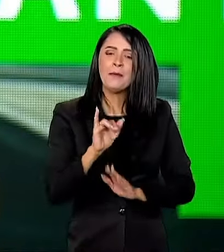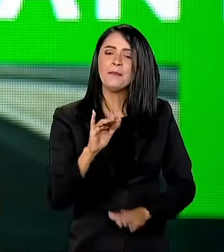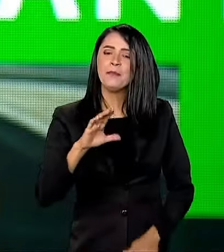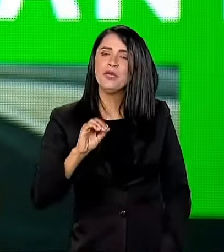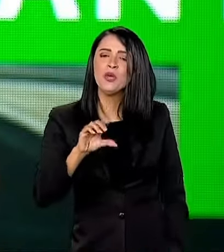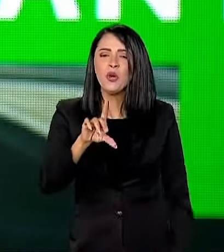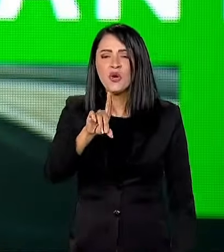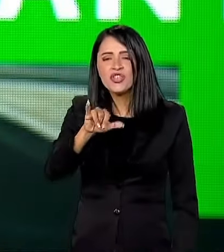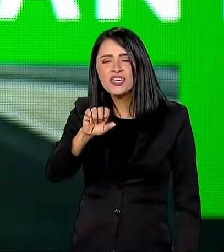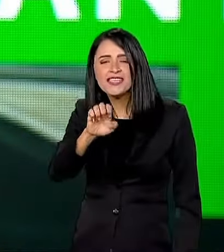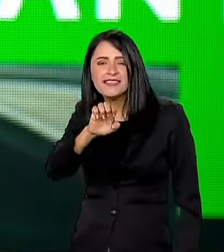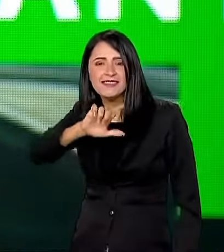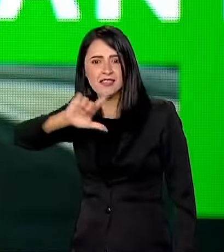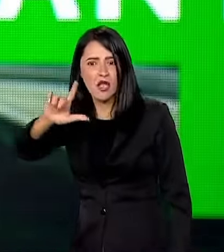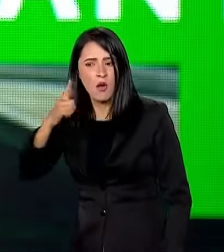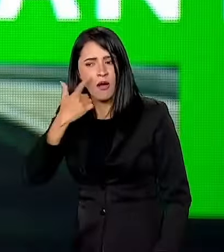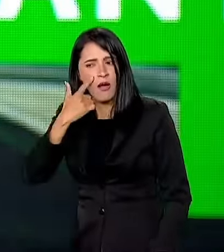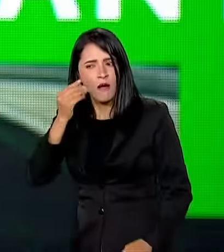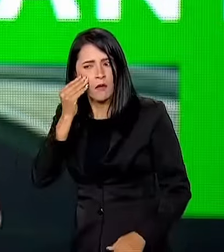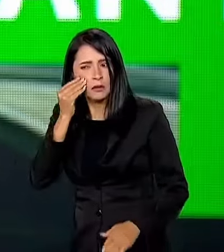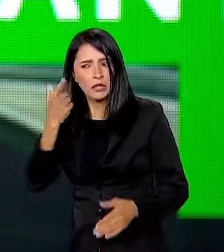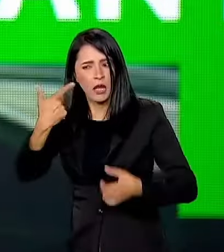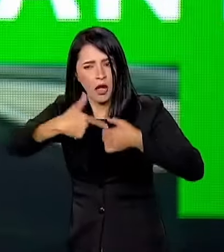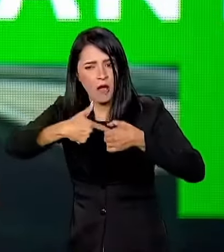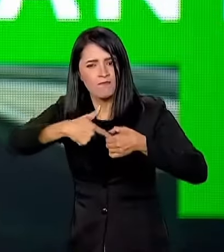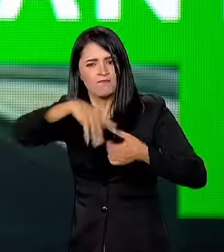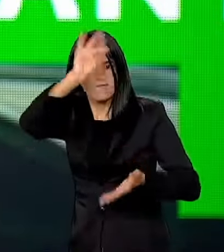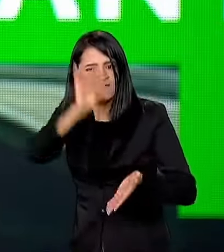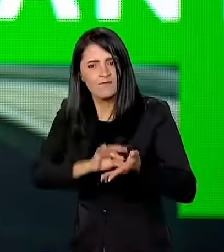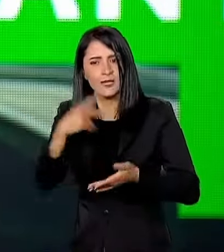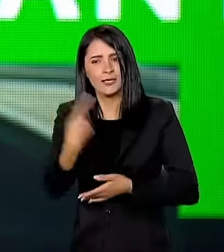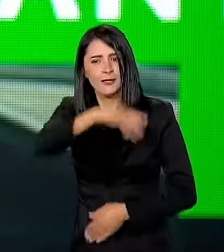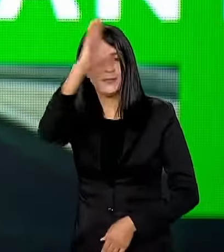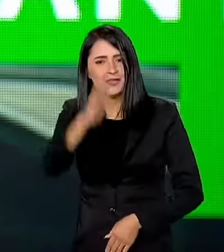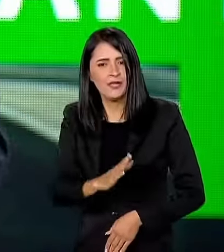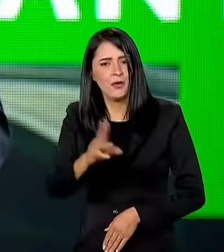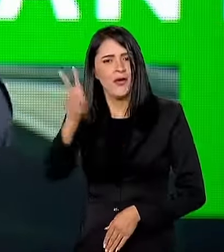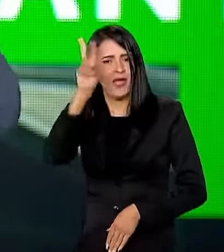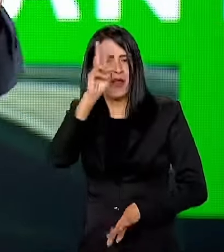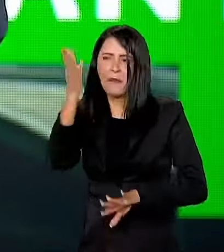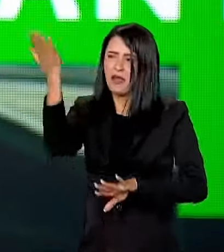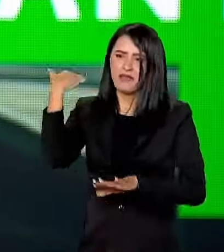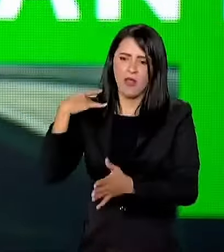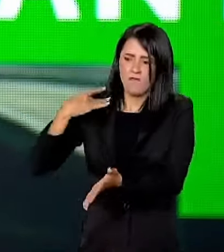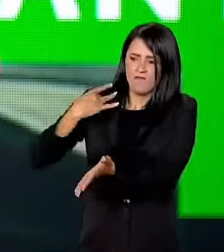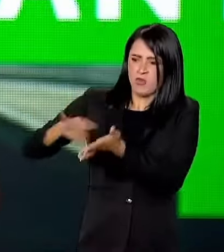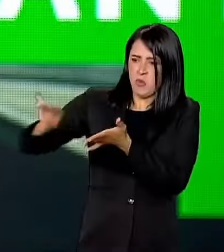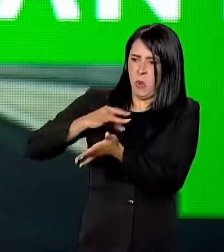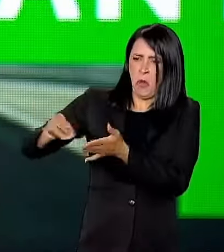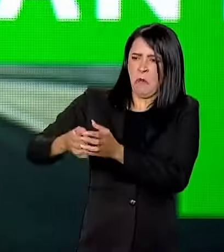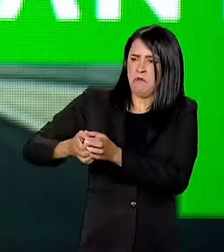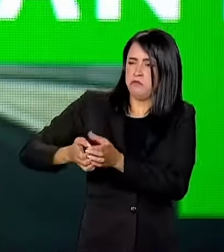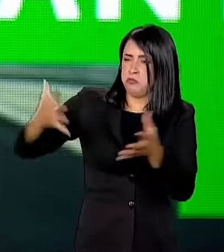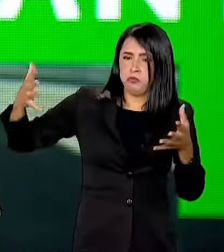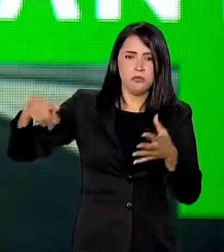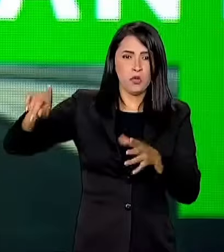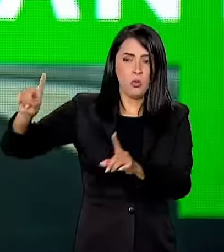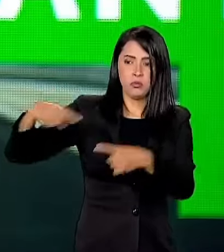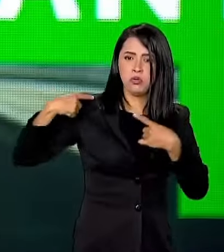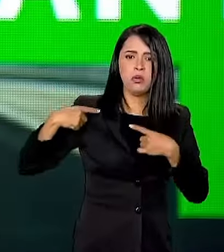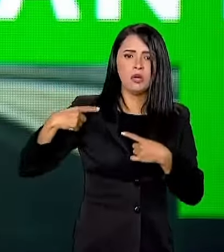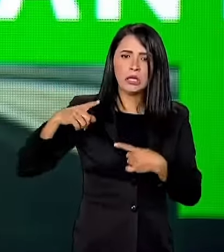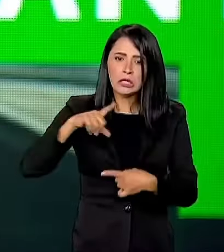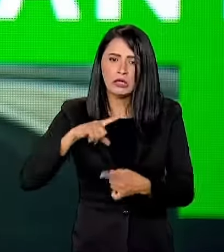tentar colocar isso como combustível de verdade nesse país, eu lembro a quantidade de inimigos que eu tinha pelo mundo afora.